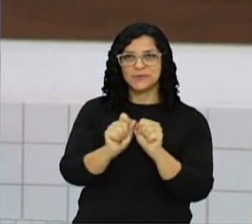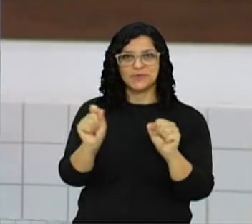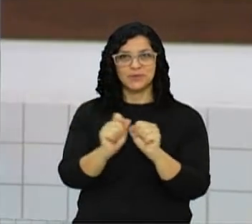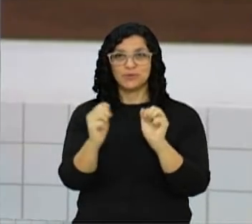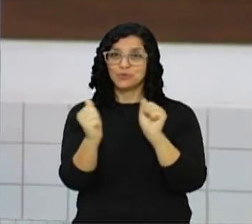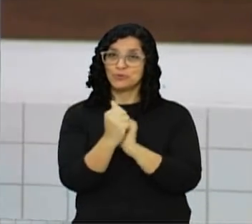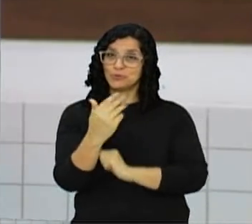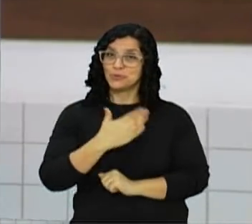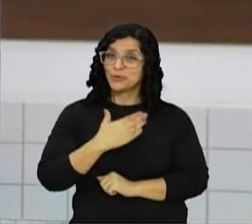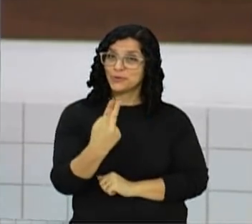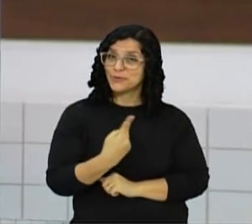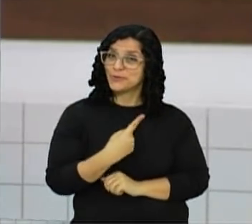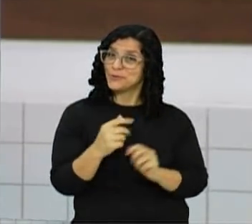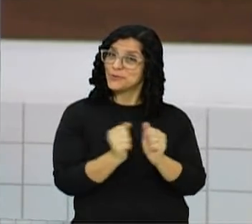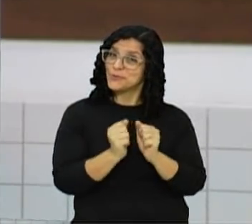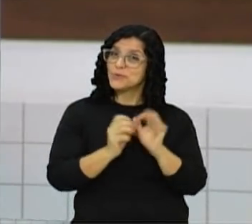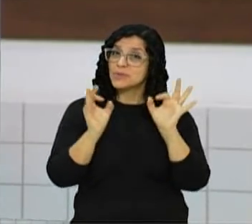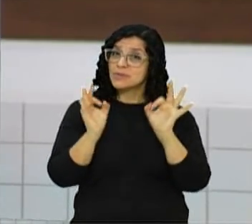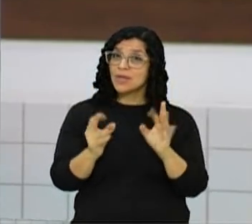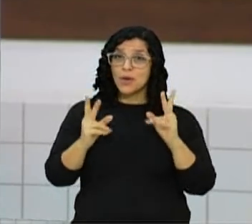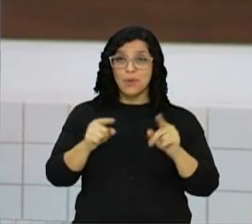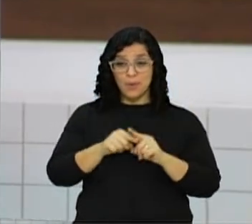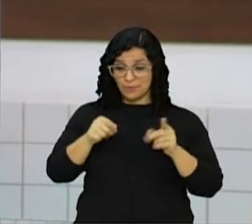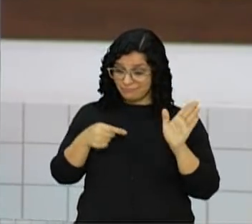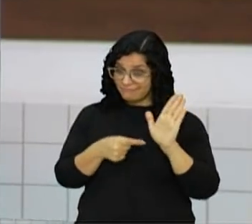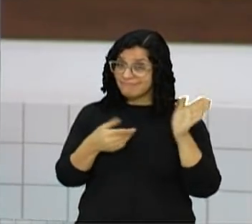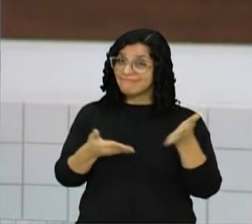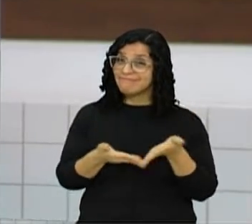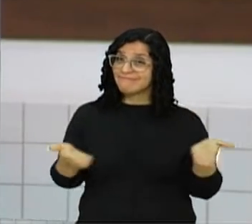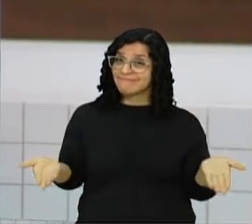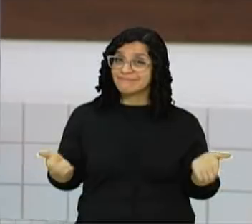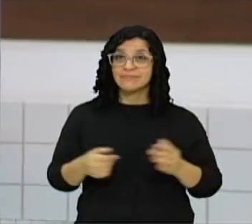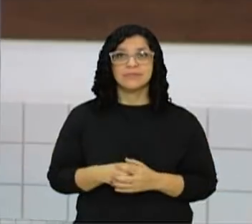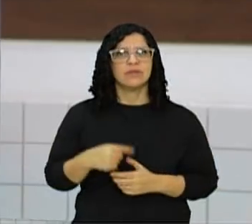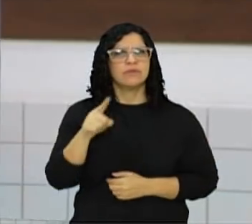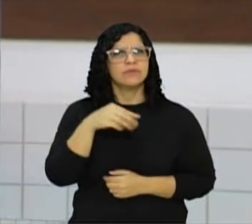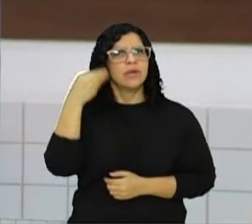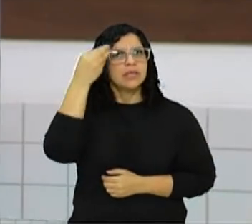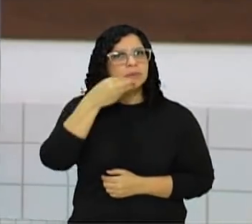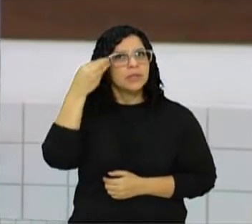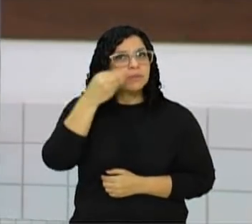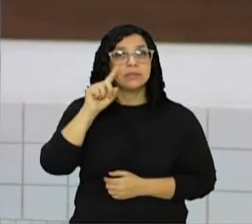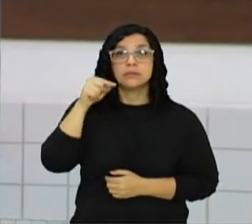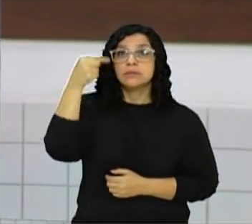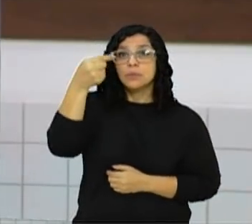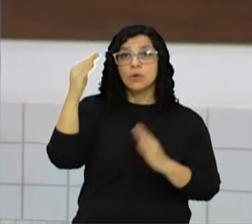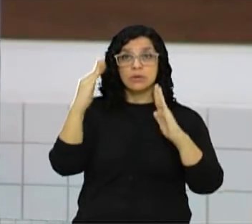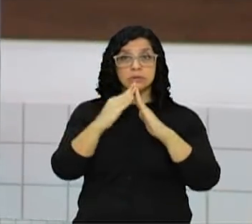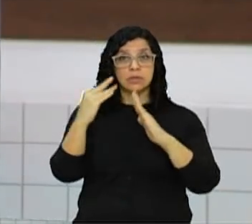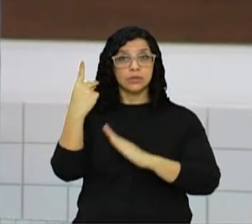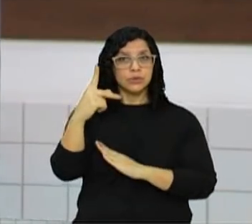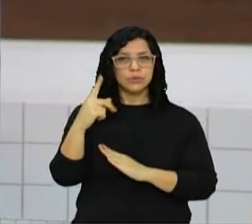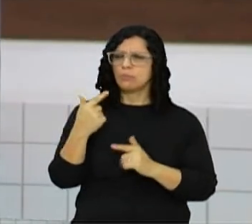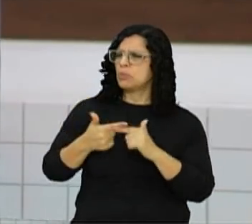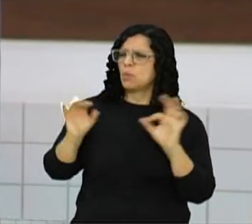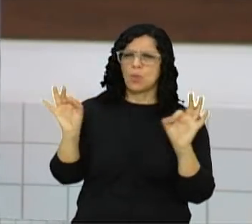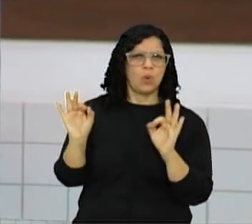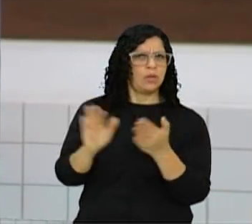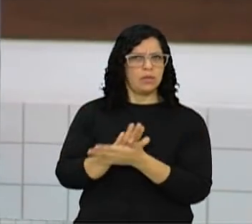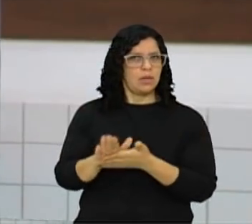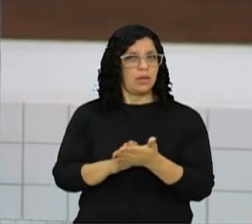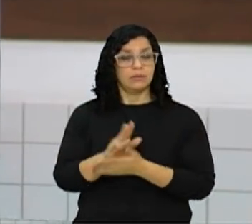comigo, tenha dado certo como o meu aqui na bancada. Se você vai fazer esse experimento depois na sua casa, não tem